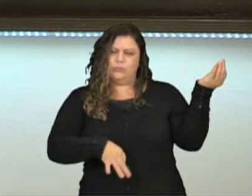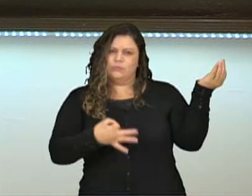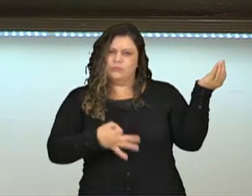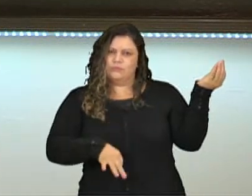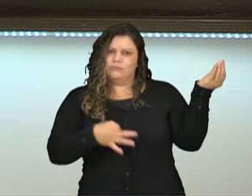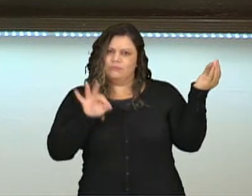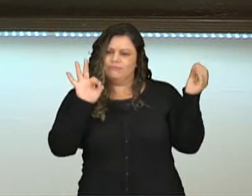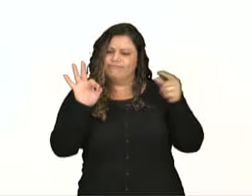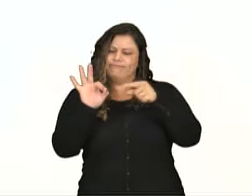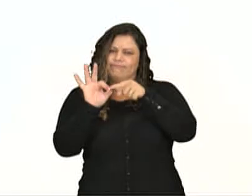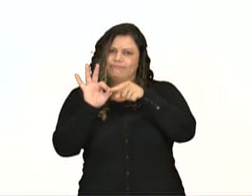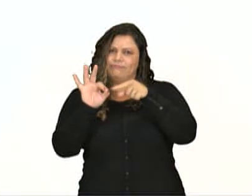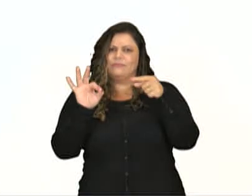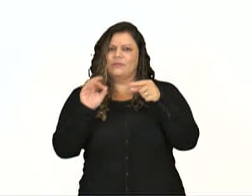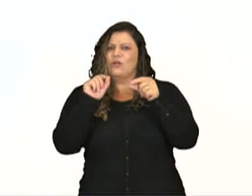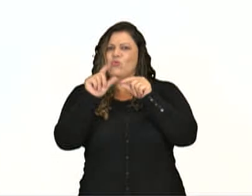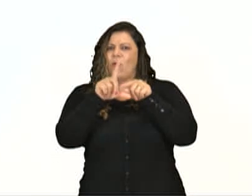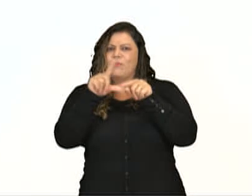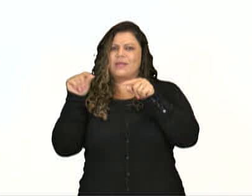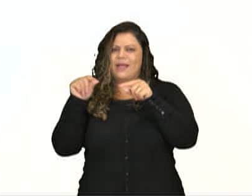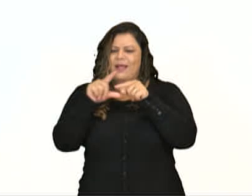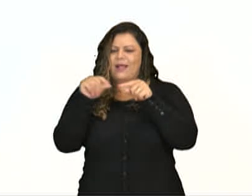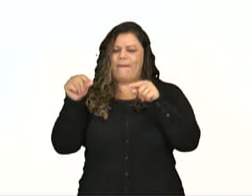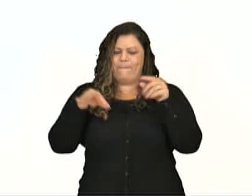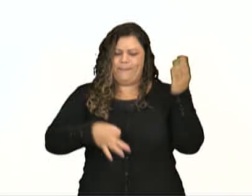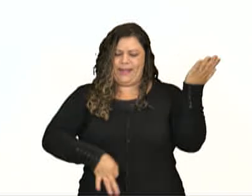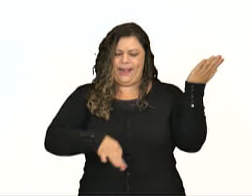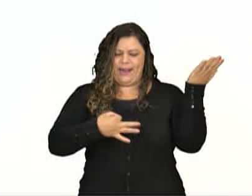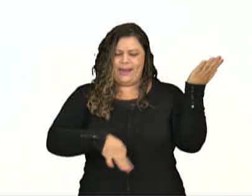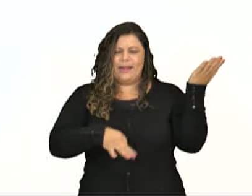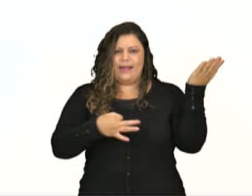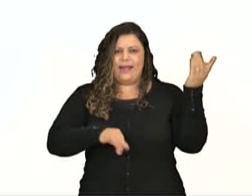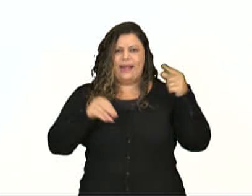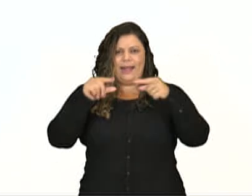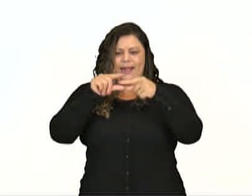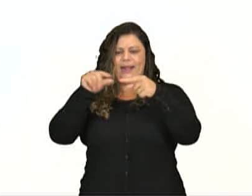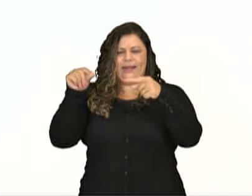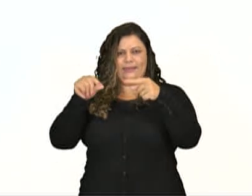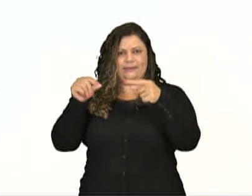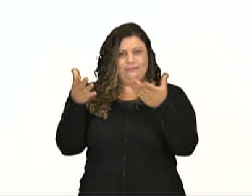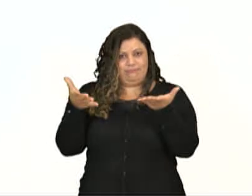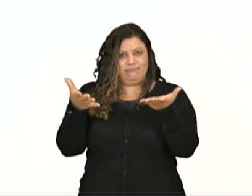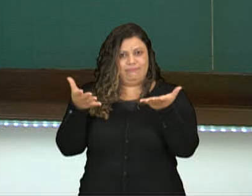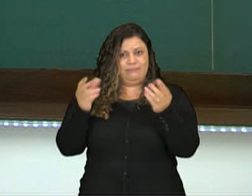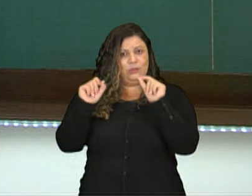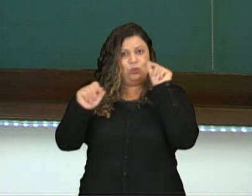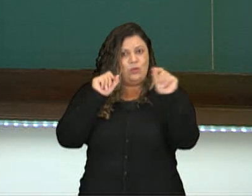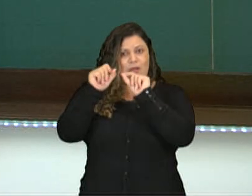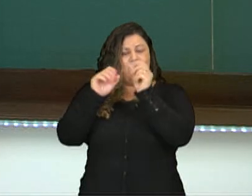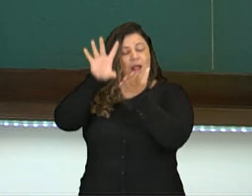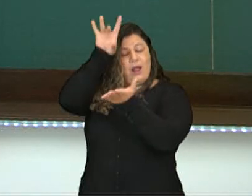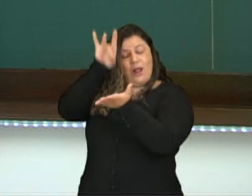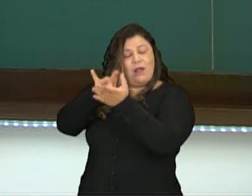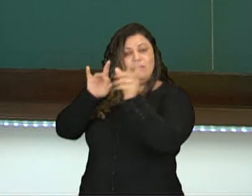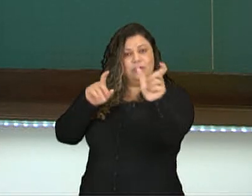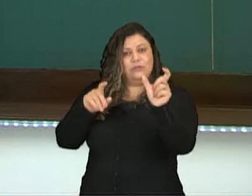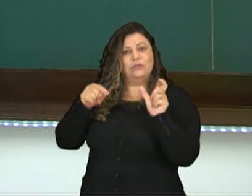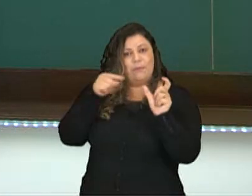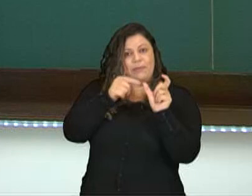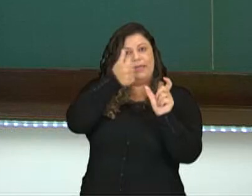solo. A origem da palavra estaria relacionada com isso. Alguns com 10, 20, 30 centímetros,